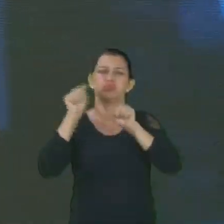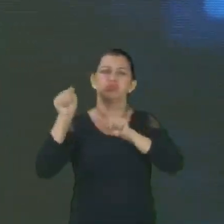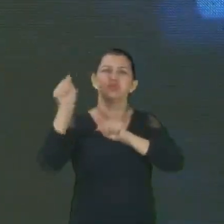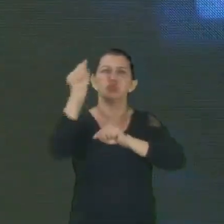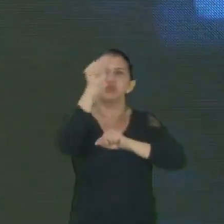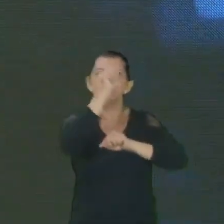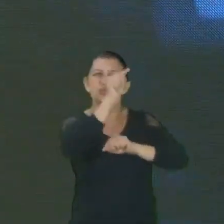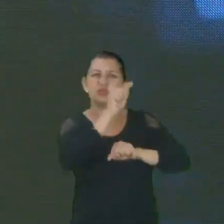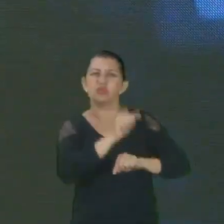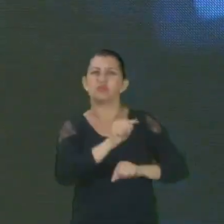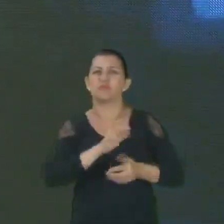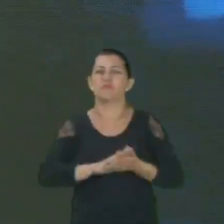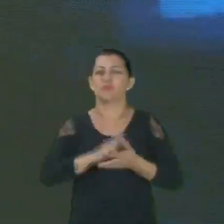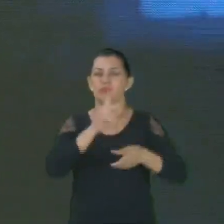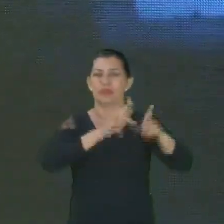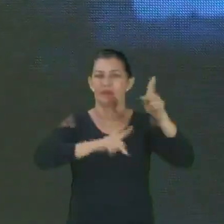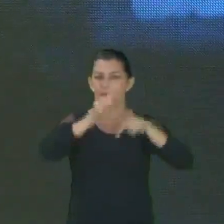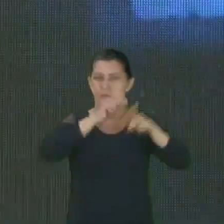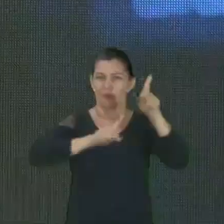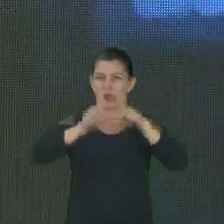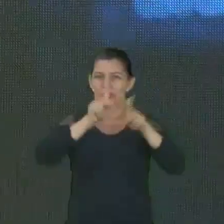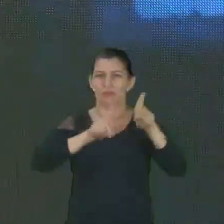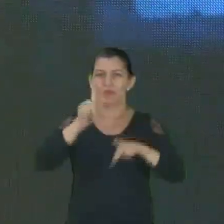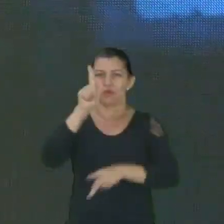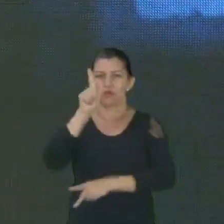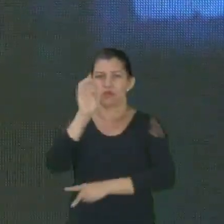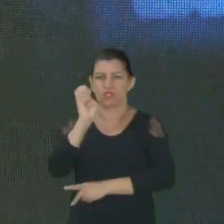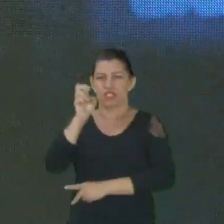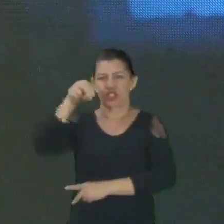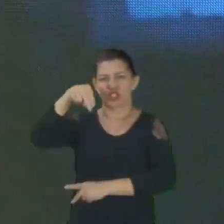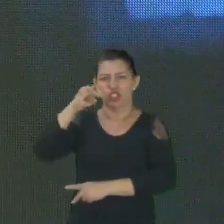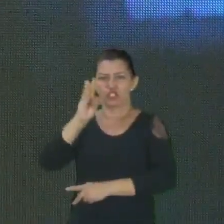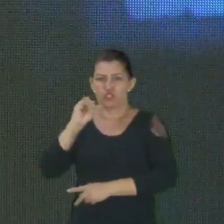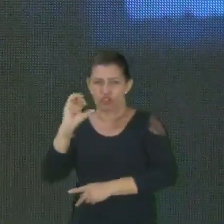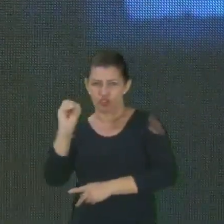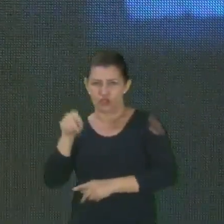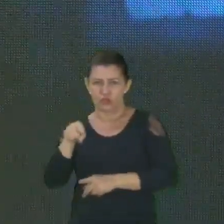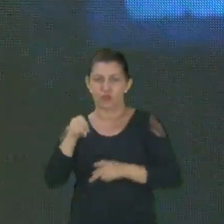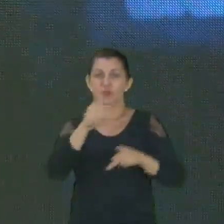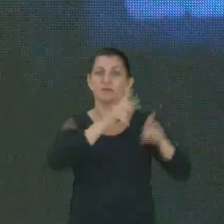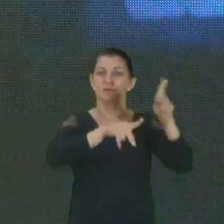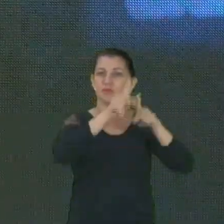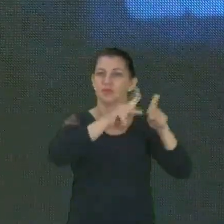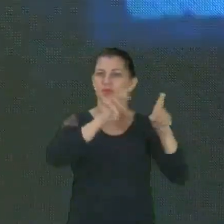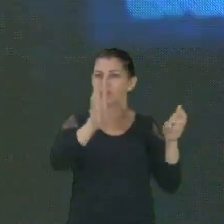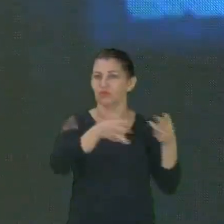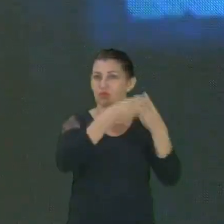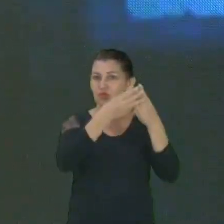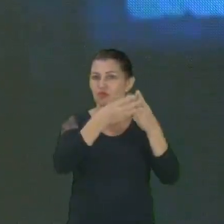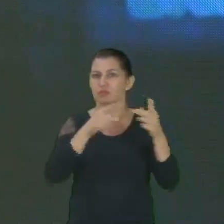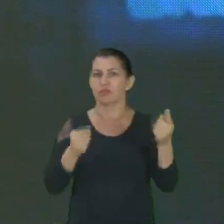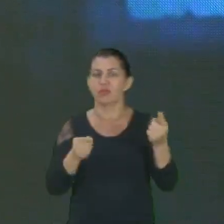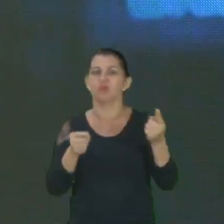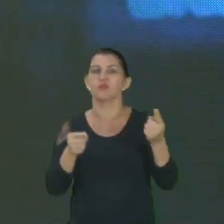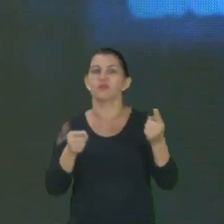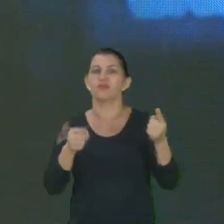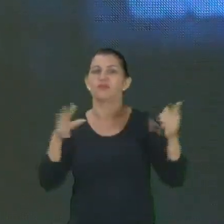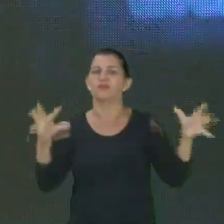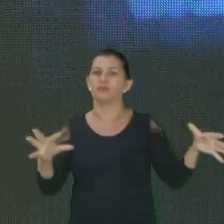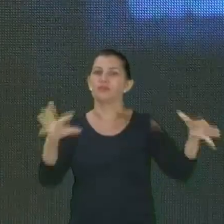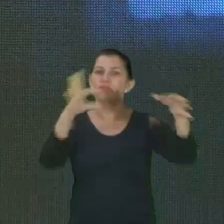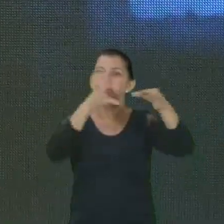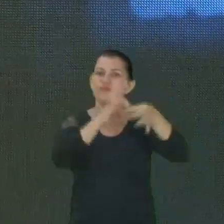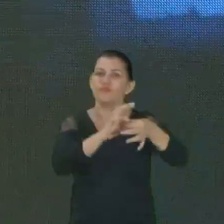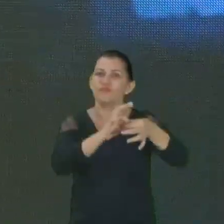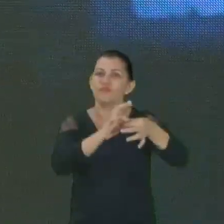que gentio e judeu era como palestino e judeu hoje. Eles não